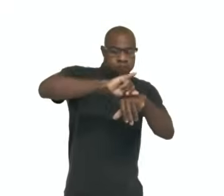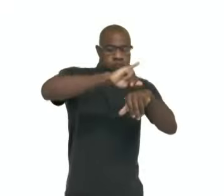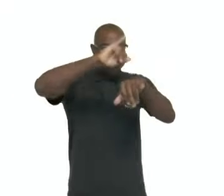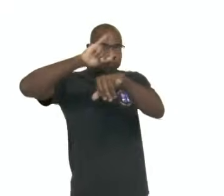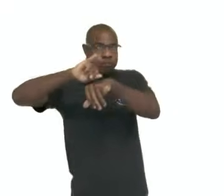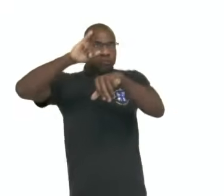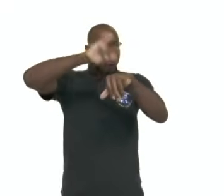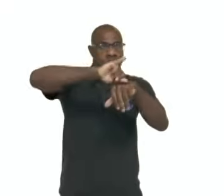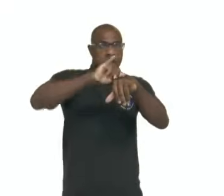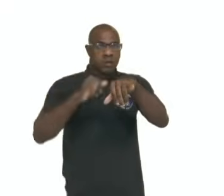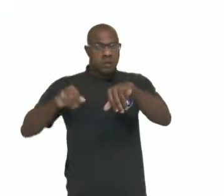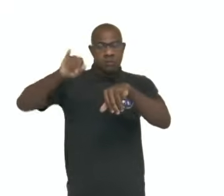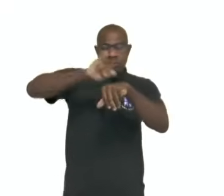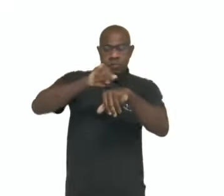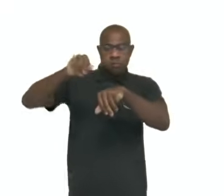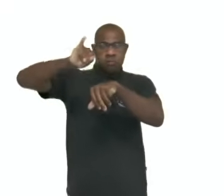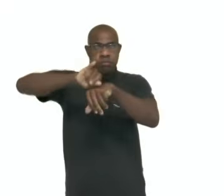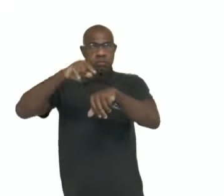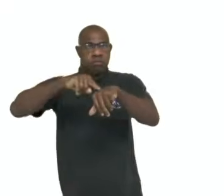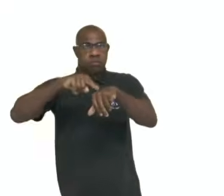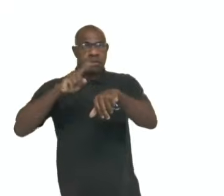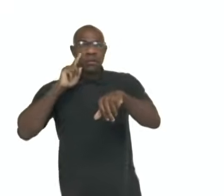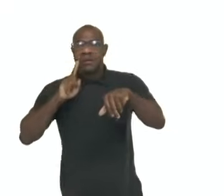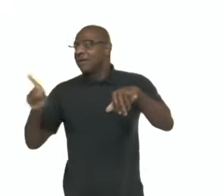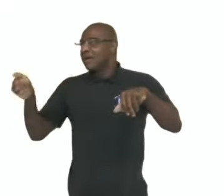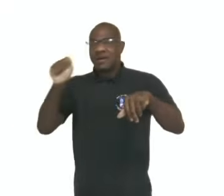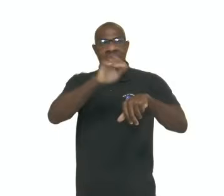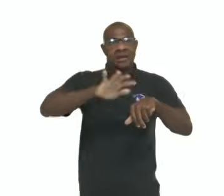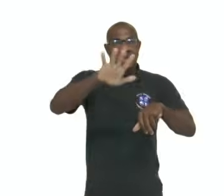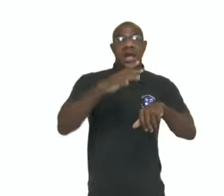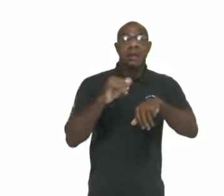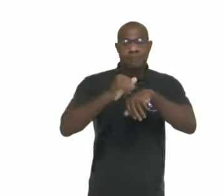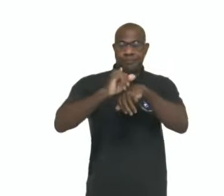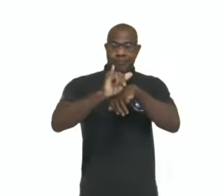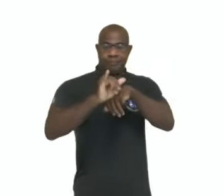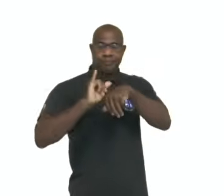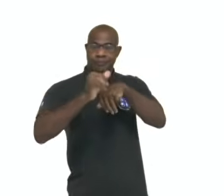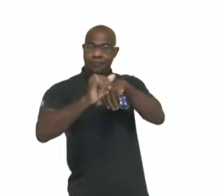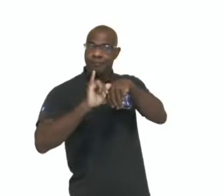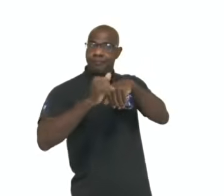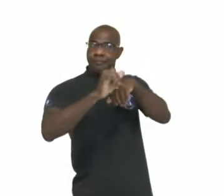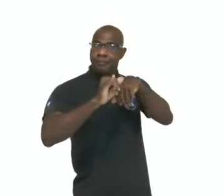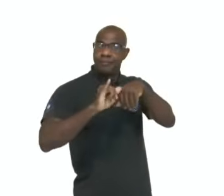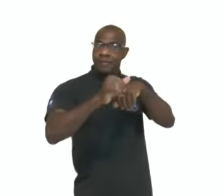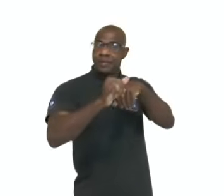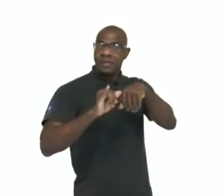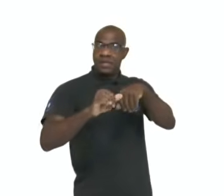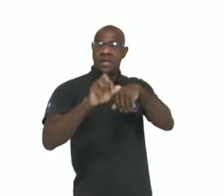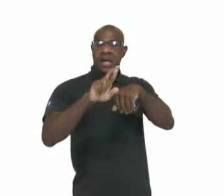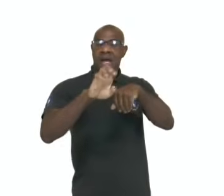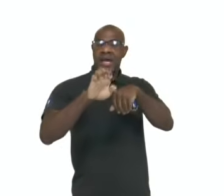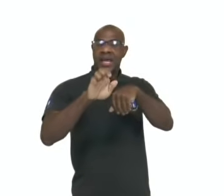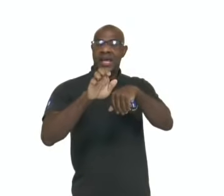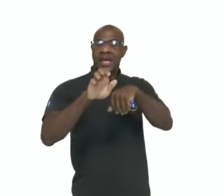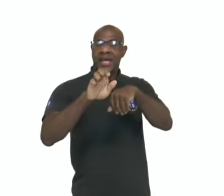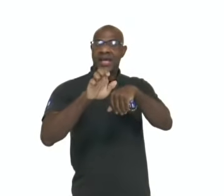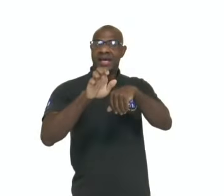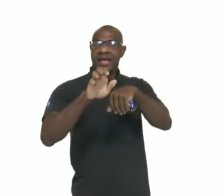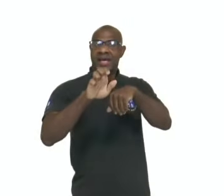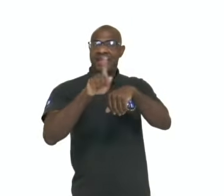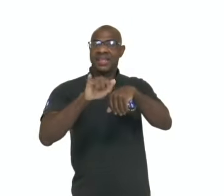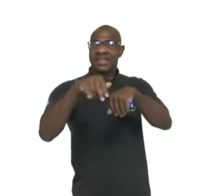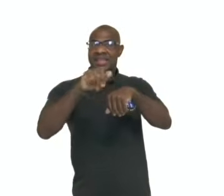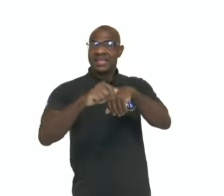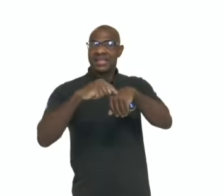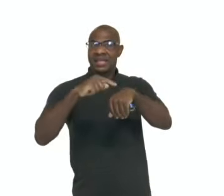o âmbar, olha aqui, essa imagem aqui é um âmbar, fenômeno elétrico, né? Trata-se de uma resina vegetal,